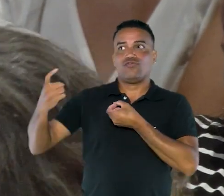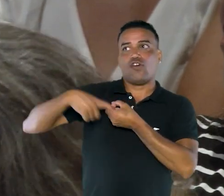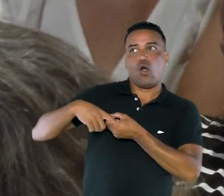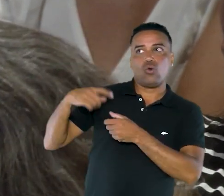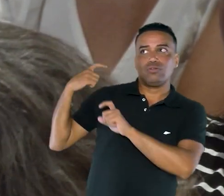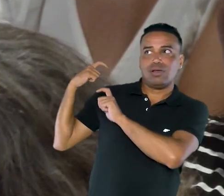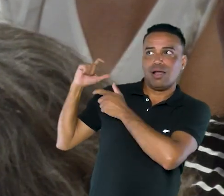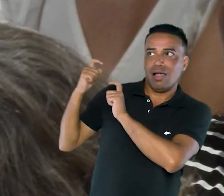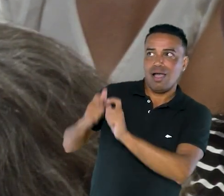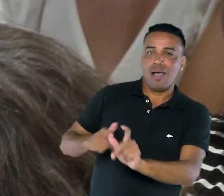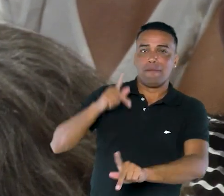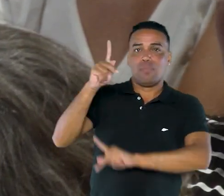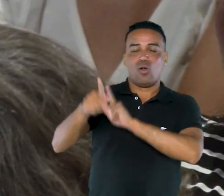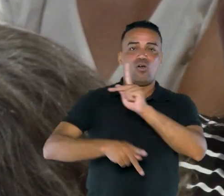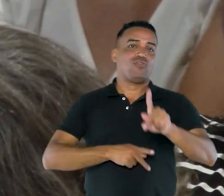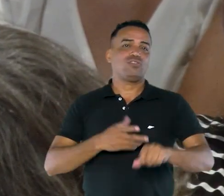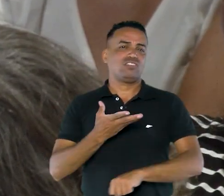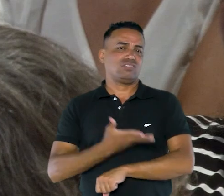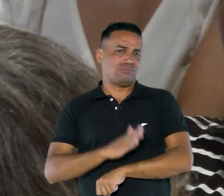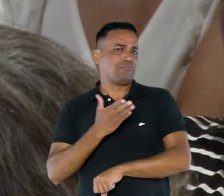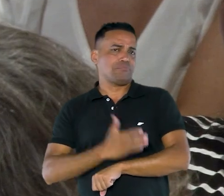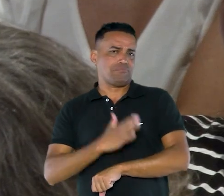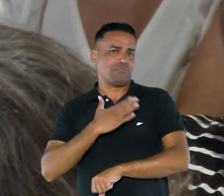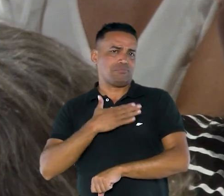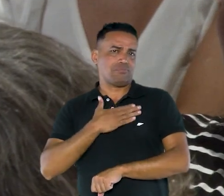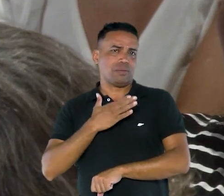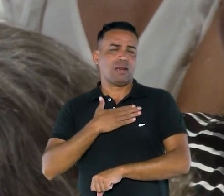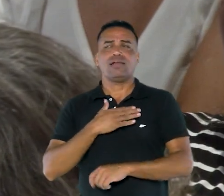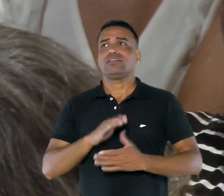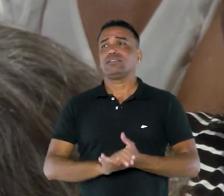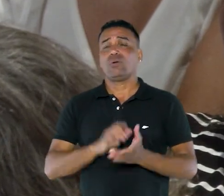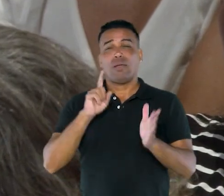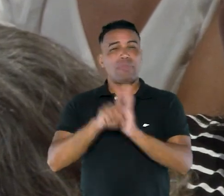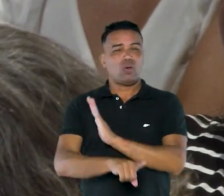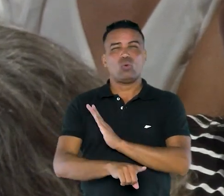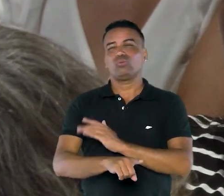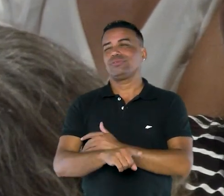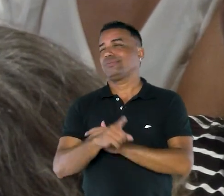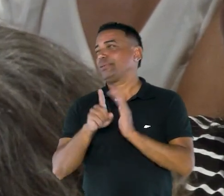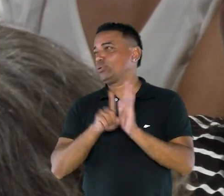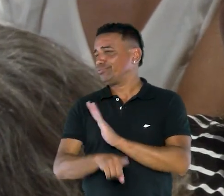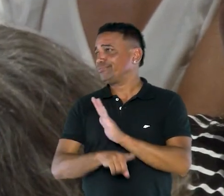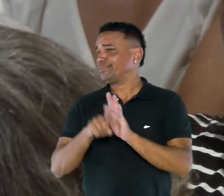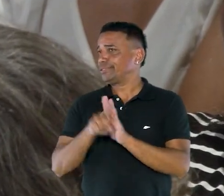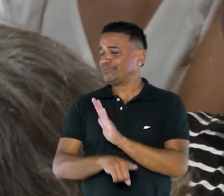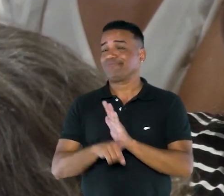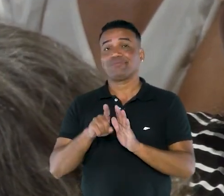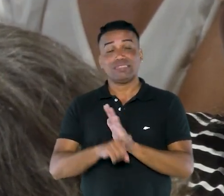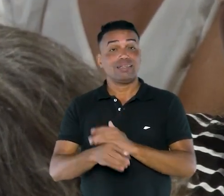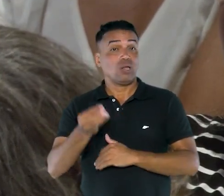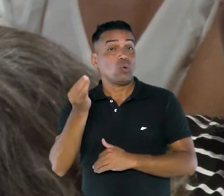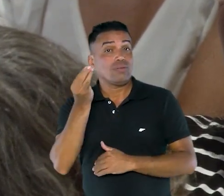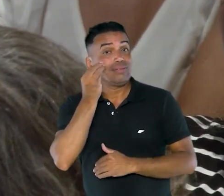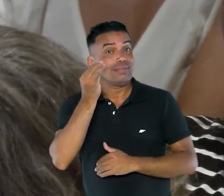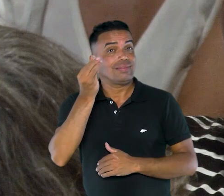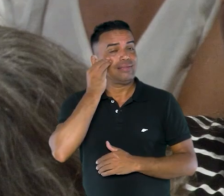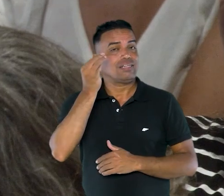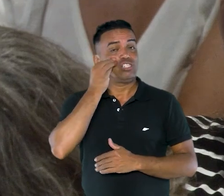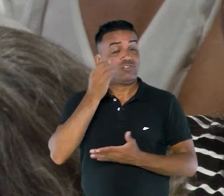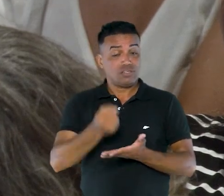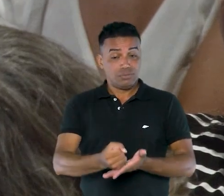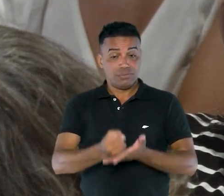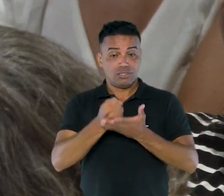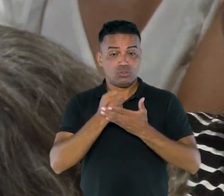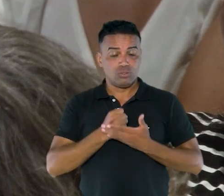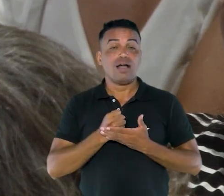questão muito forte na minha prática, que é uma pergunta que não se esgota, que vai e volta, mas eu vou fazer na tentativa de